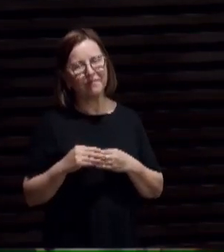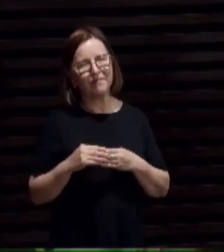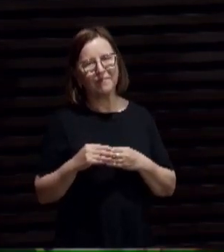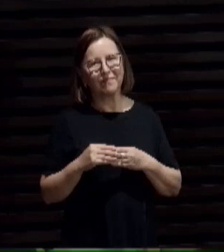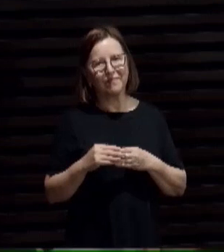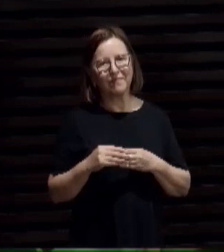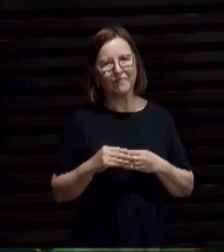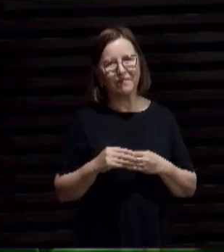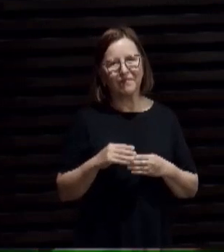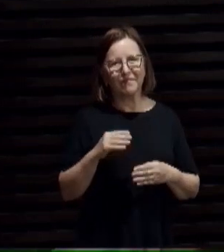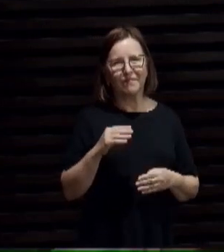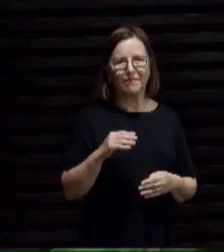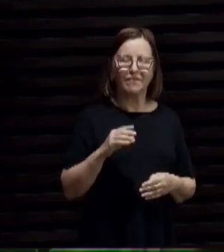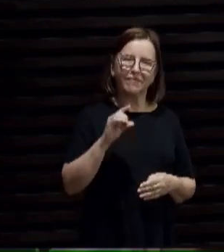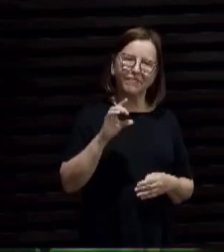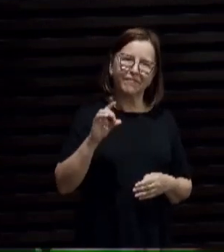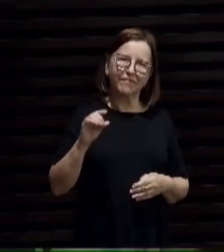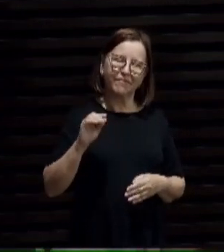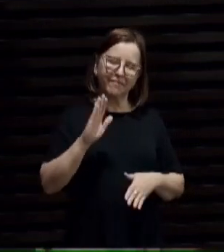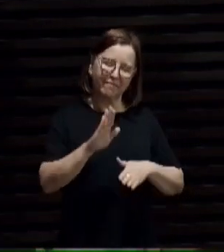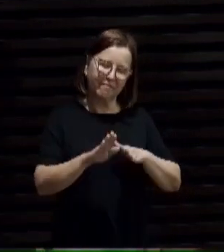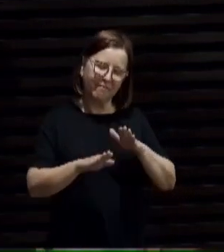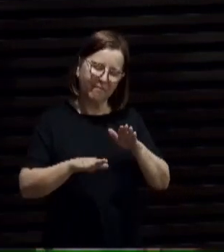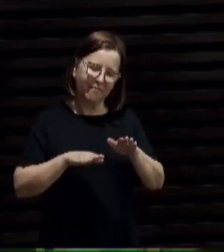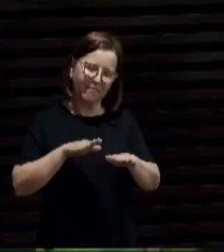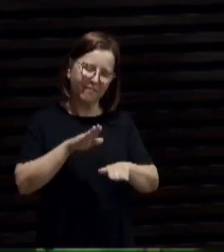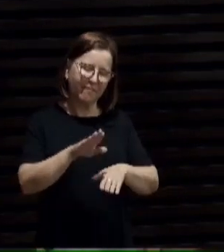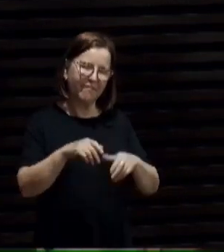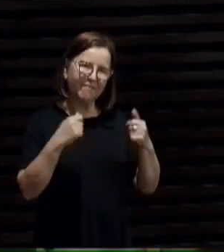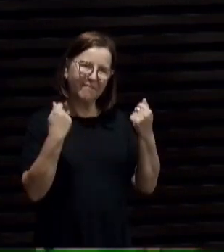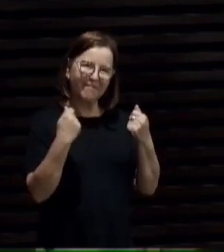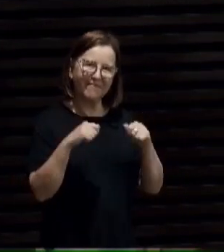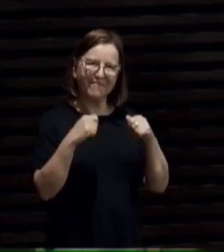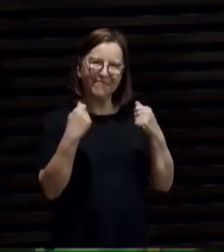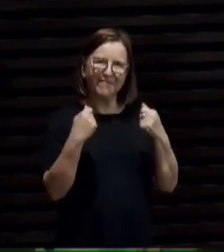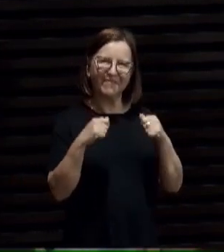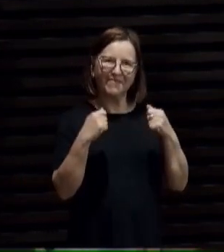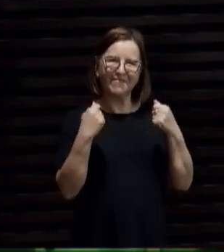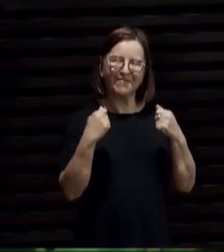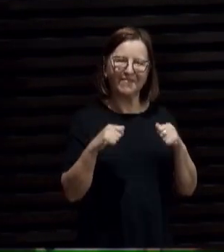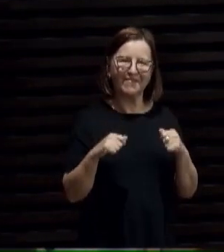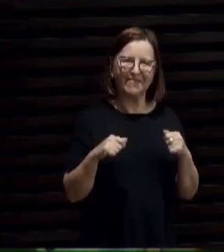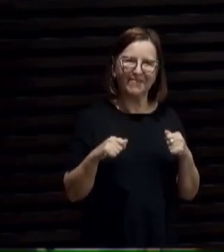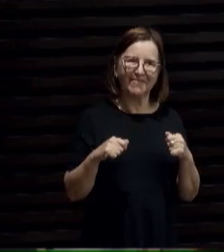conduz, em cada passo me é